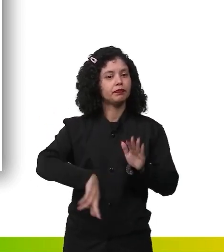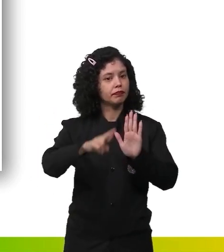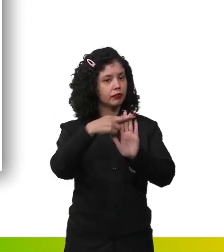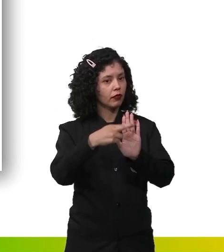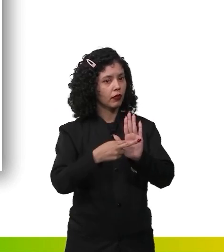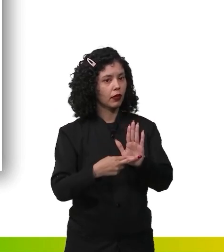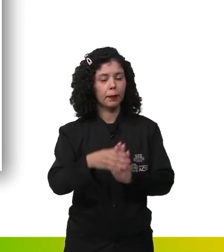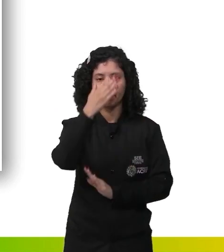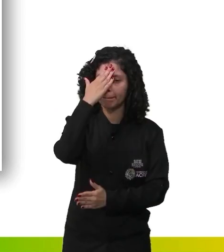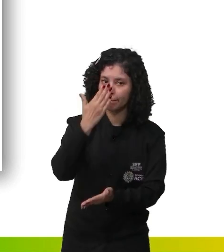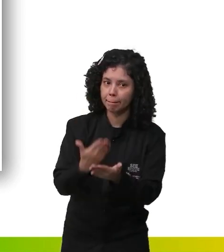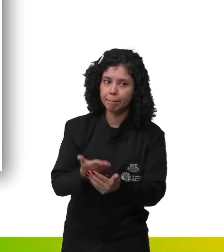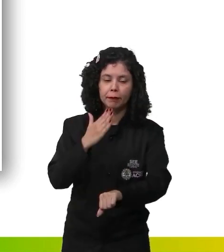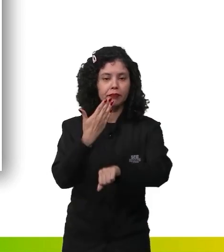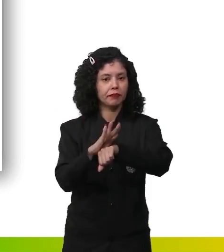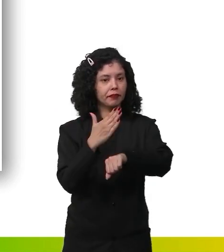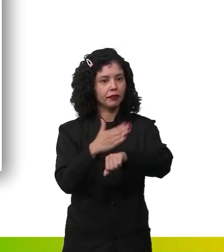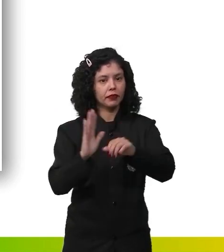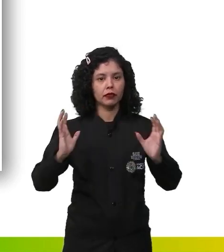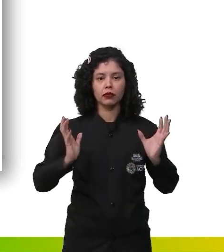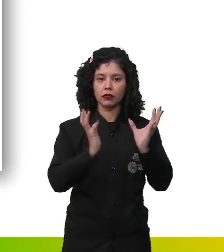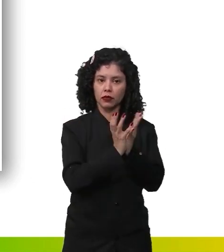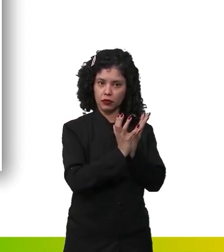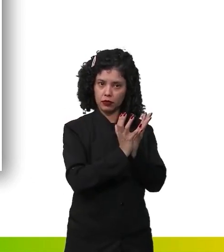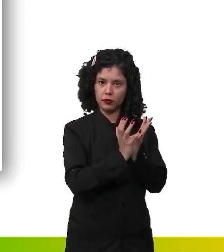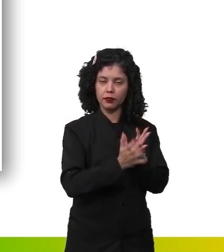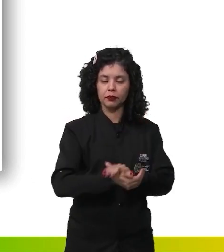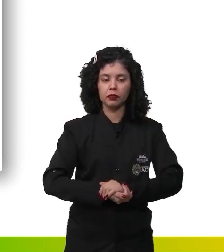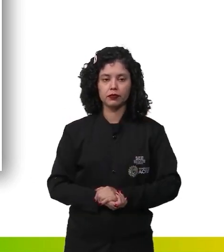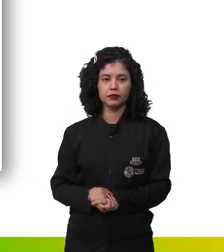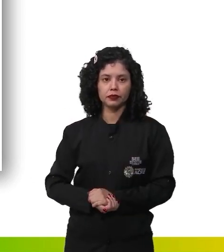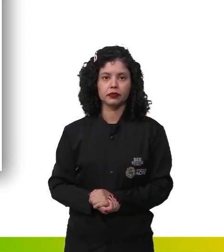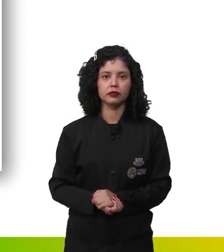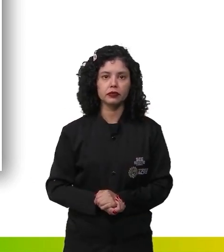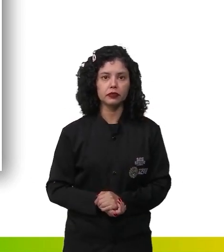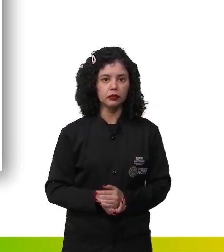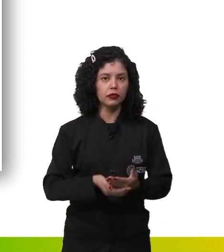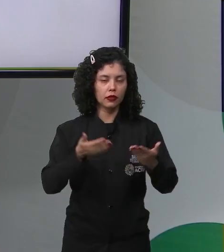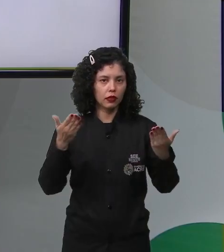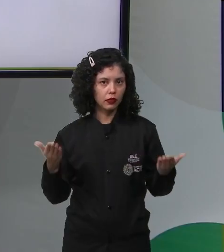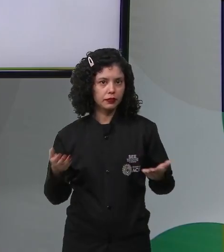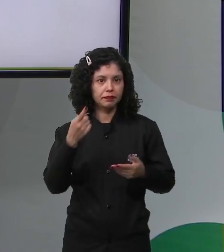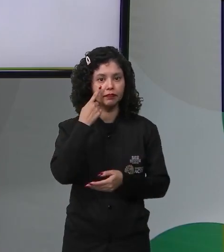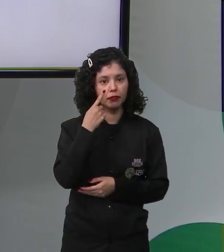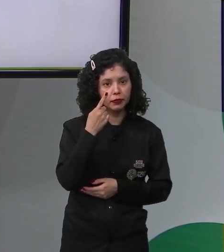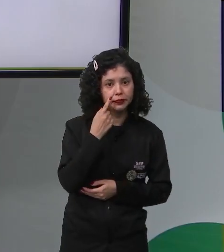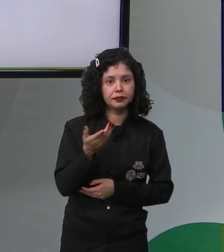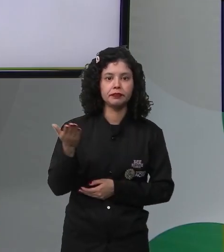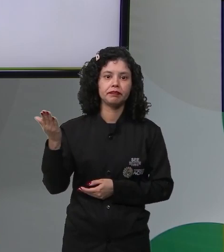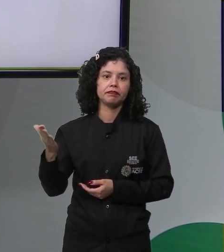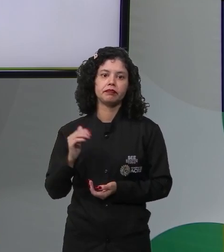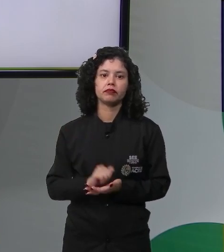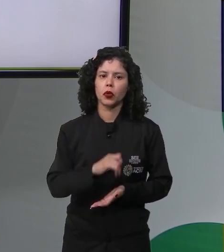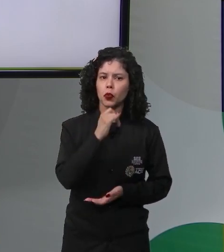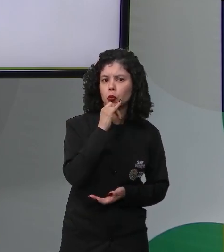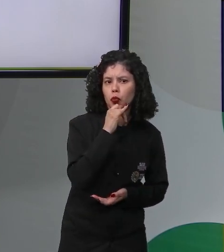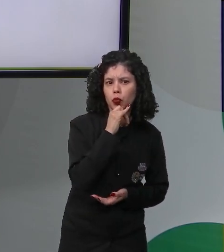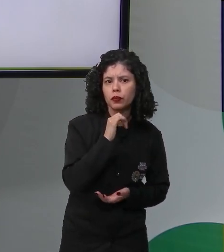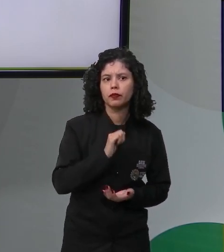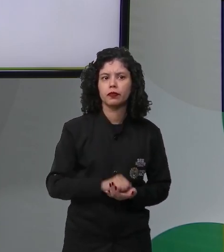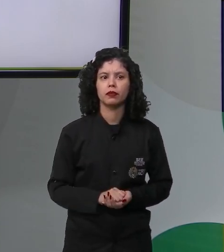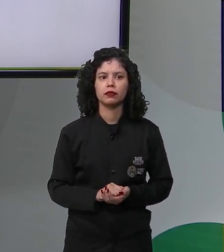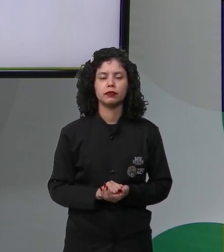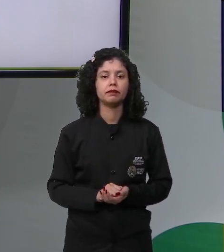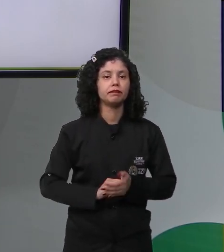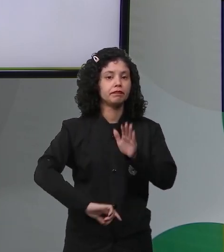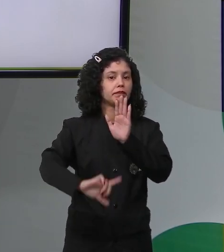valores, normas, crenças e práticas coletivas. Então, prestem bem atenção. Por exemplo,